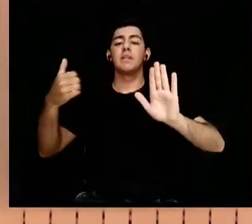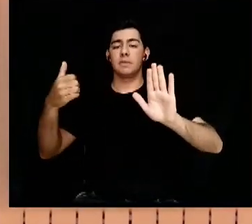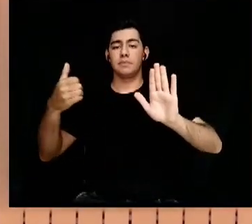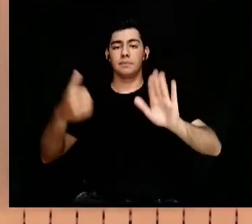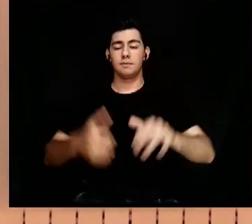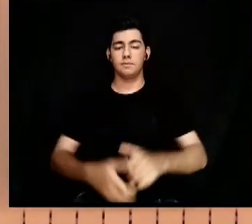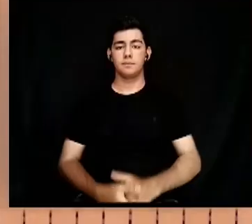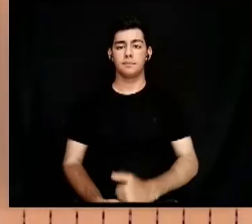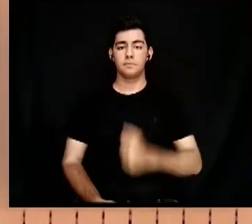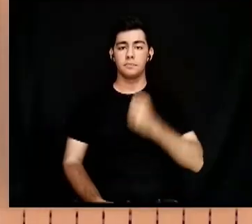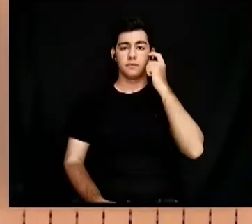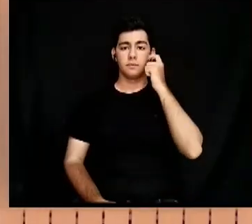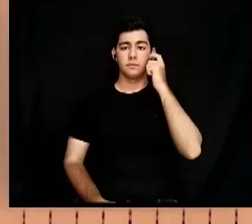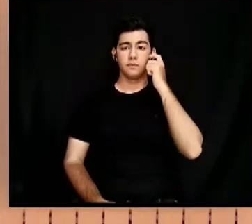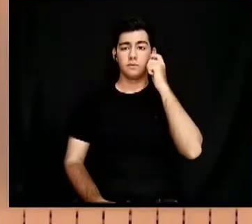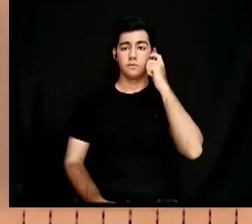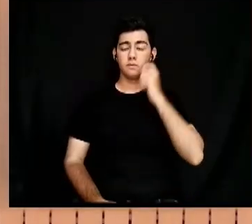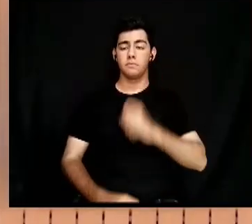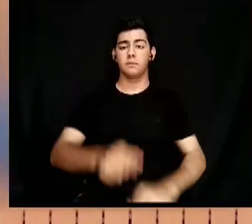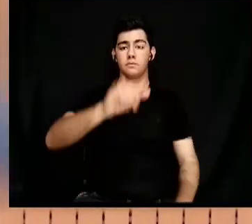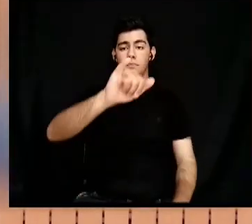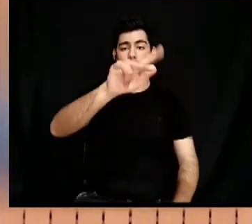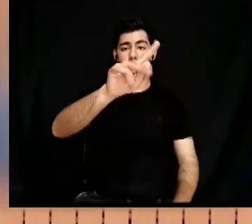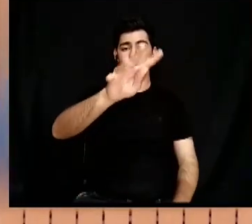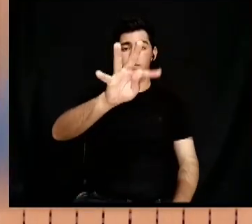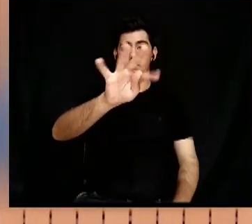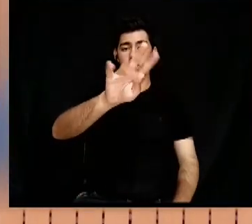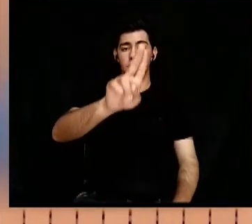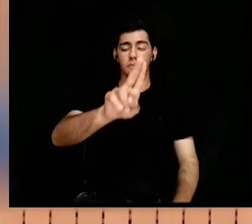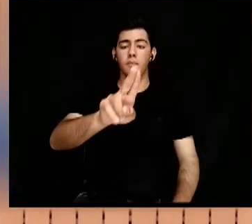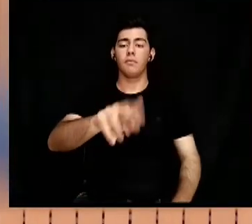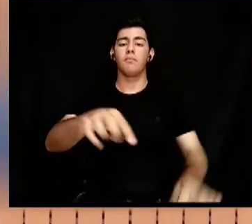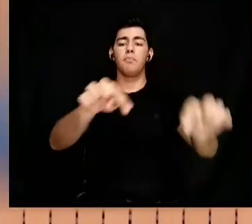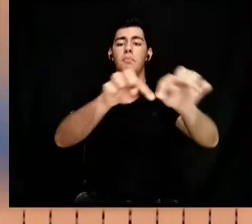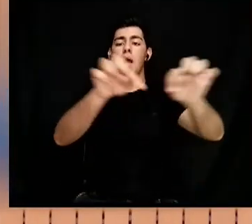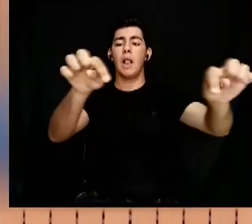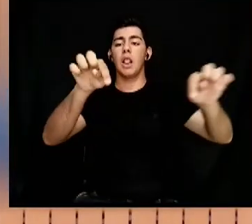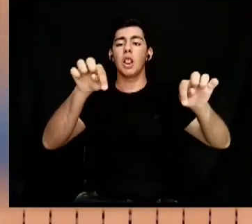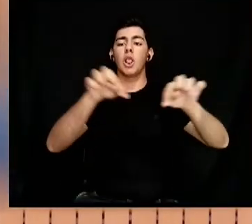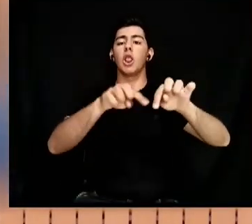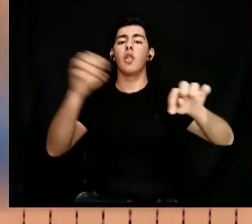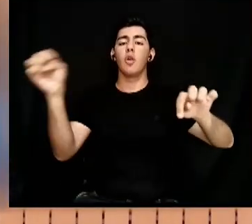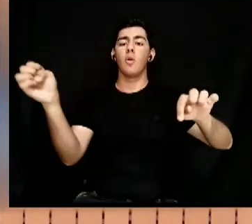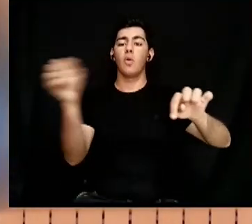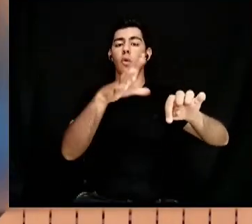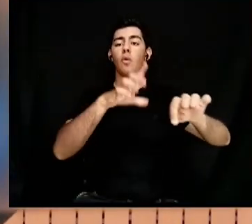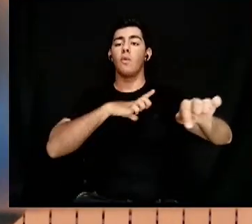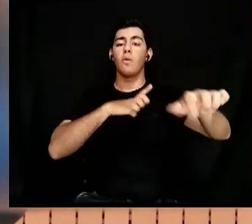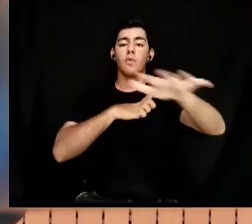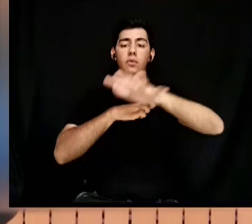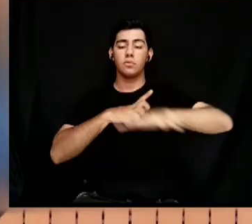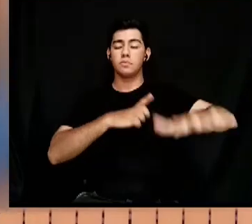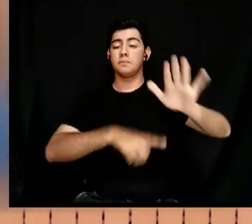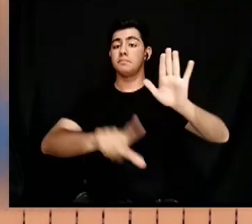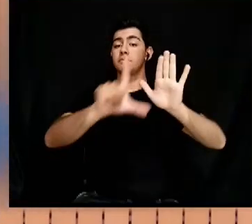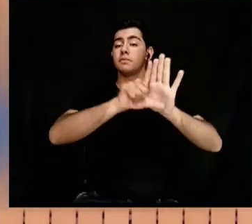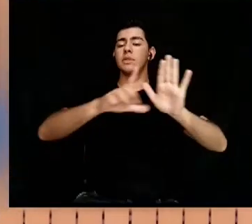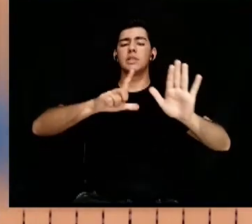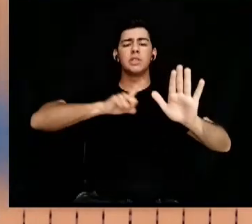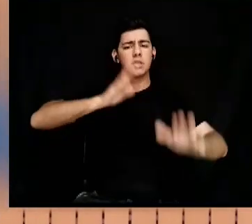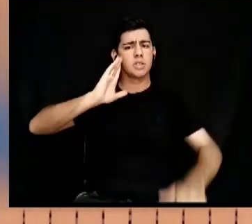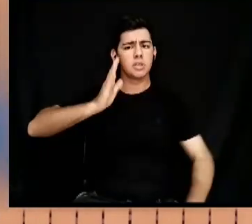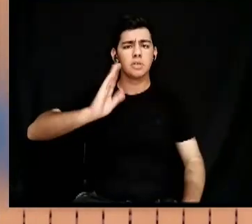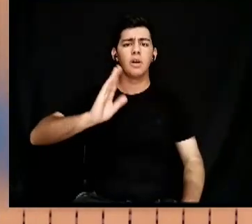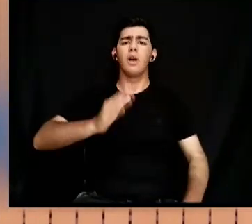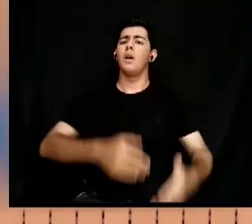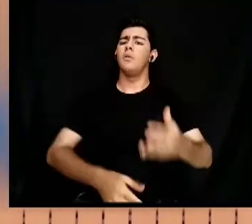de IPTU para novos loteamentos que serão implantados na cidade de Campinas. É uma lei que já existe e está sendo